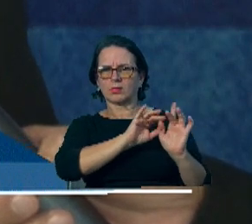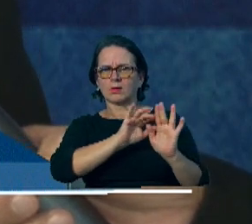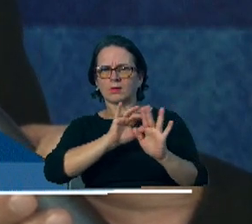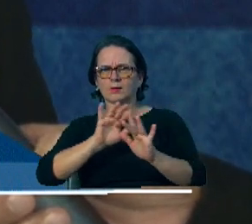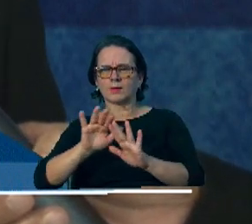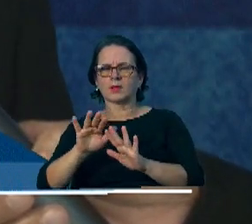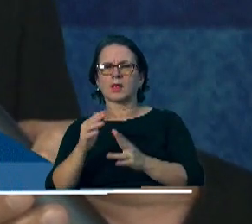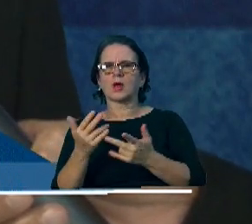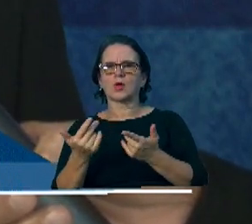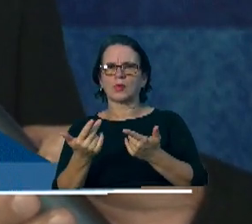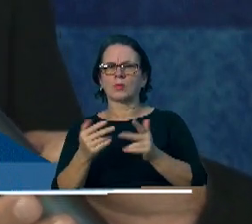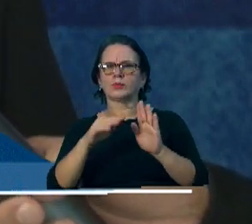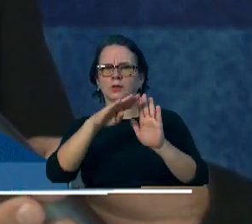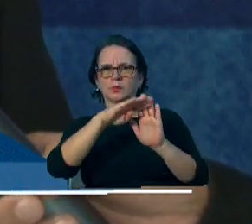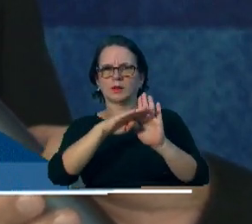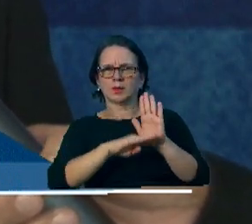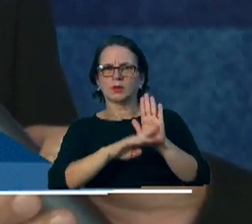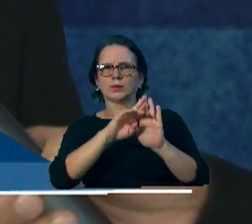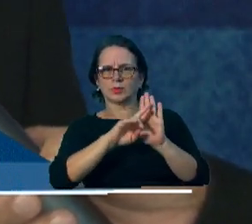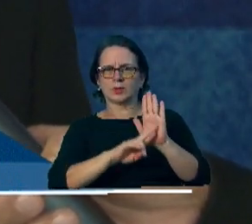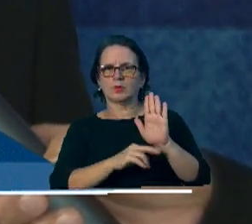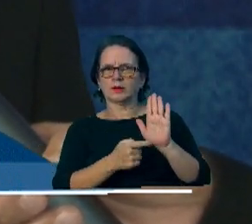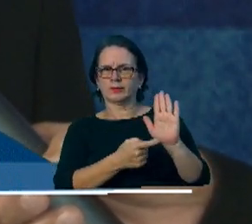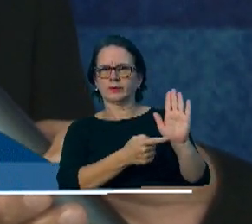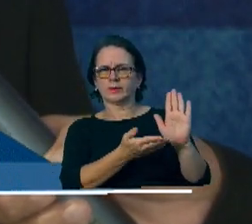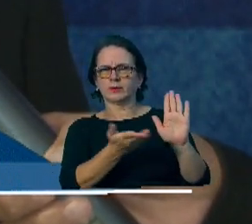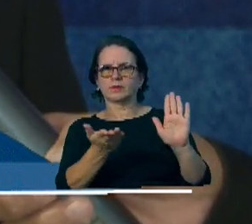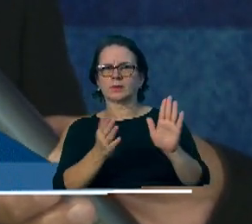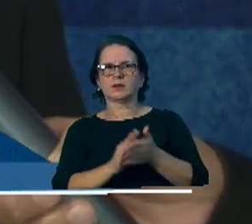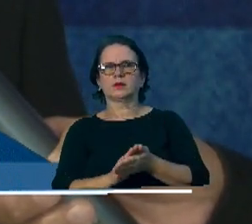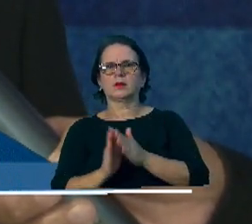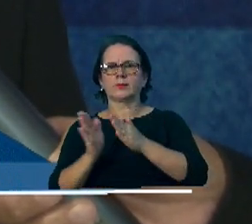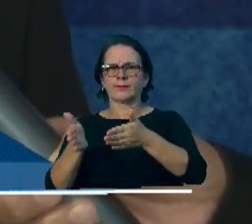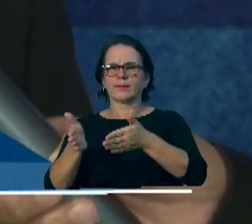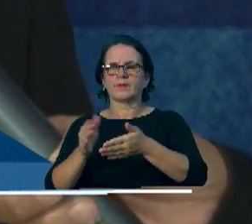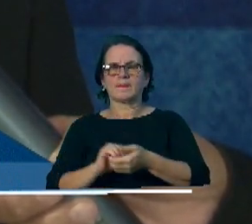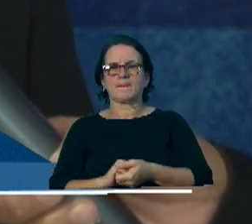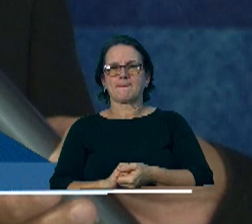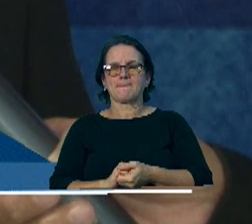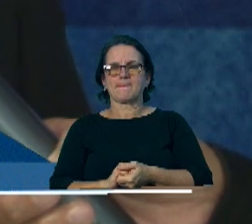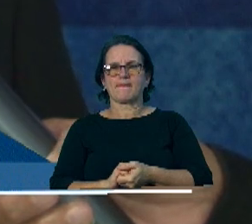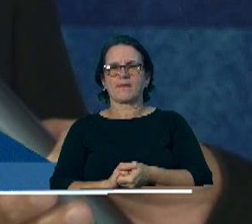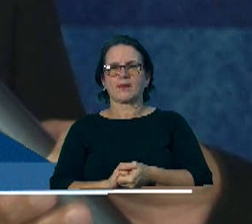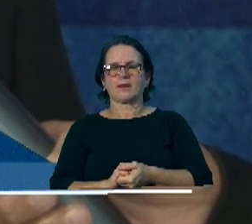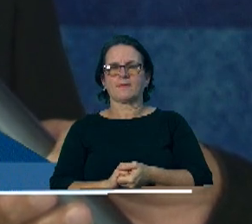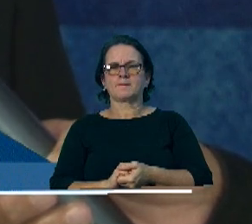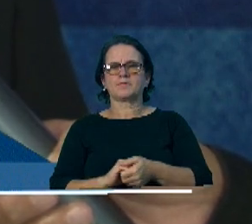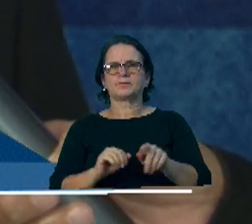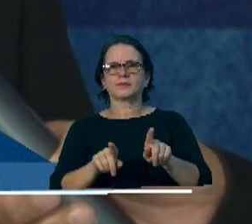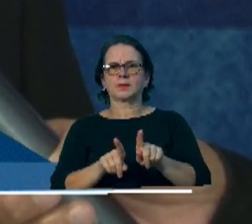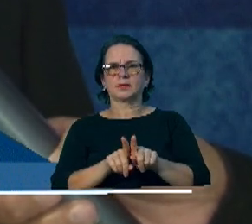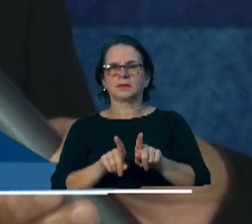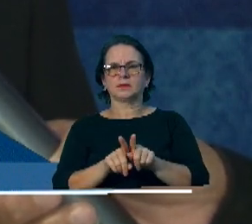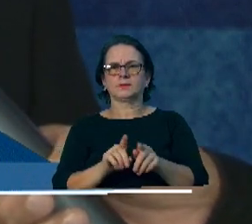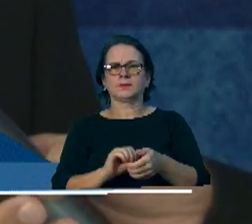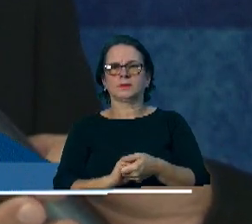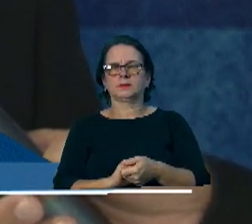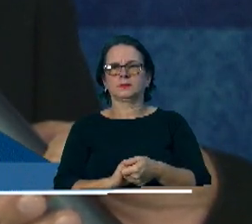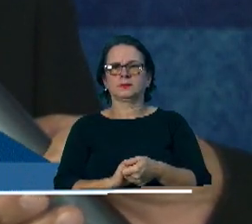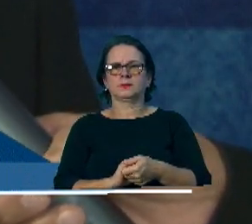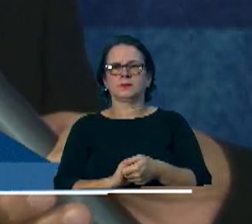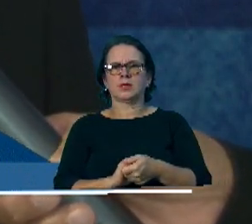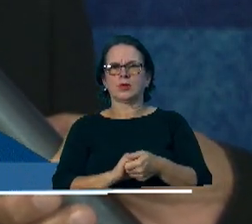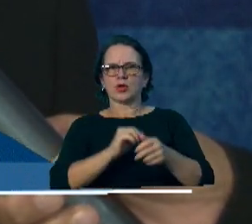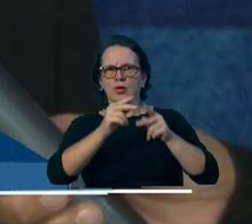como apresentei o requerimento uma unidade de pronto atendimento né ainda por se tratar ali de